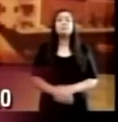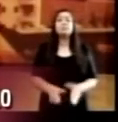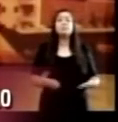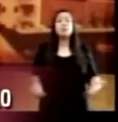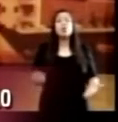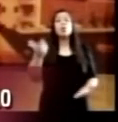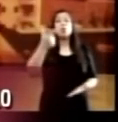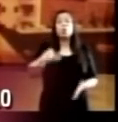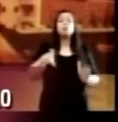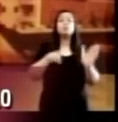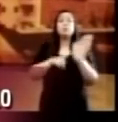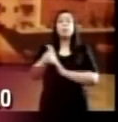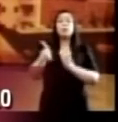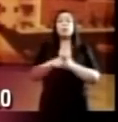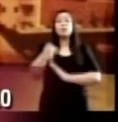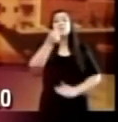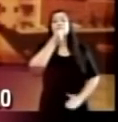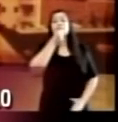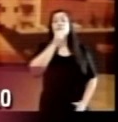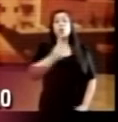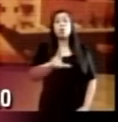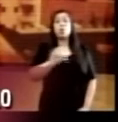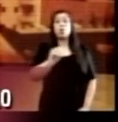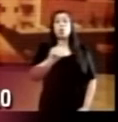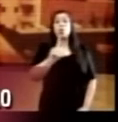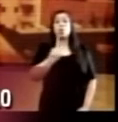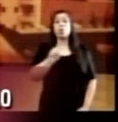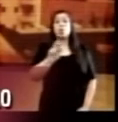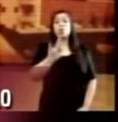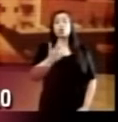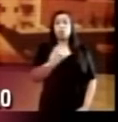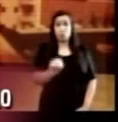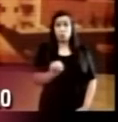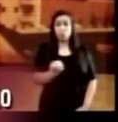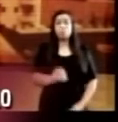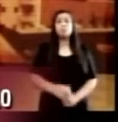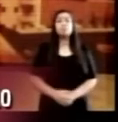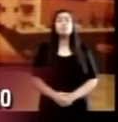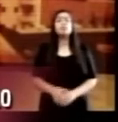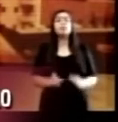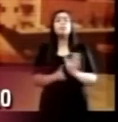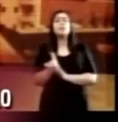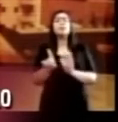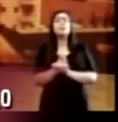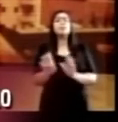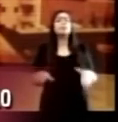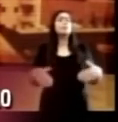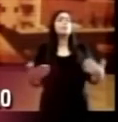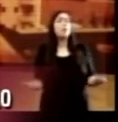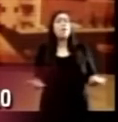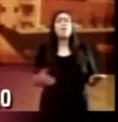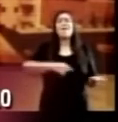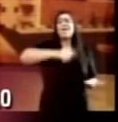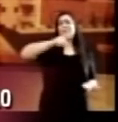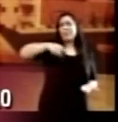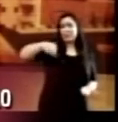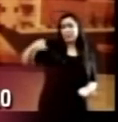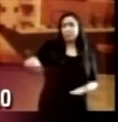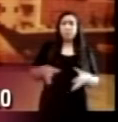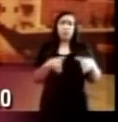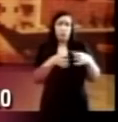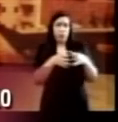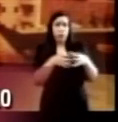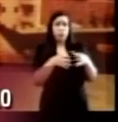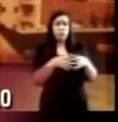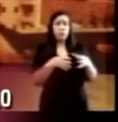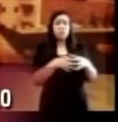gente tem uma outra pergunta do jornalista Rodrigo Carraro, da Rádio CBN, que pergunta qual a avaliação do comitê